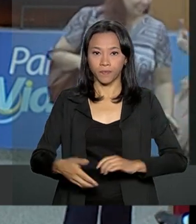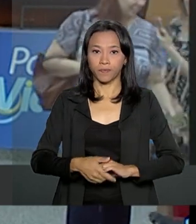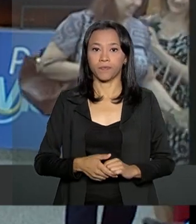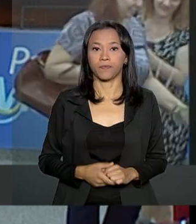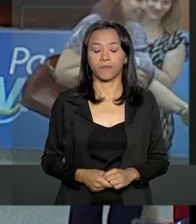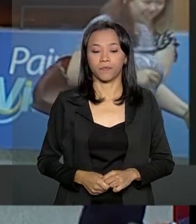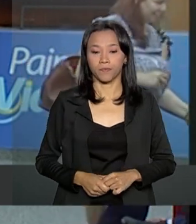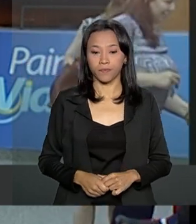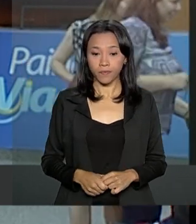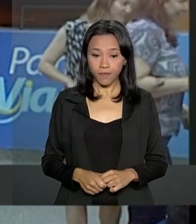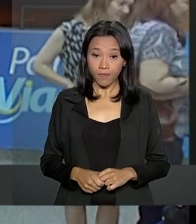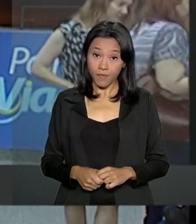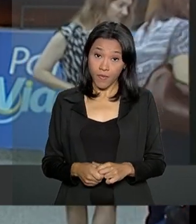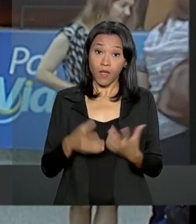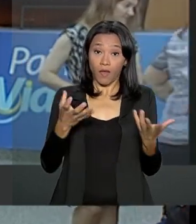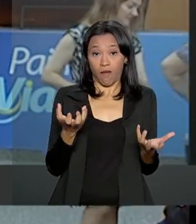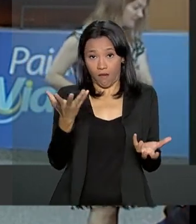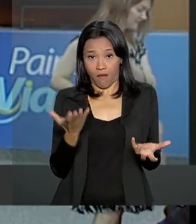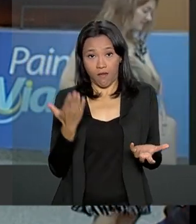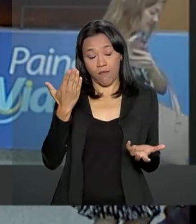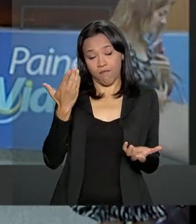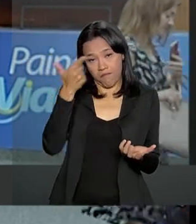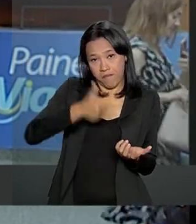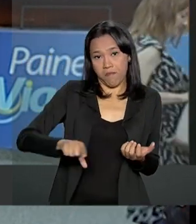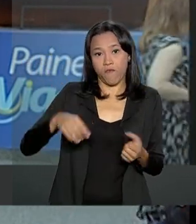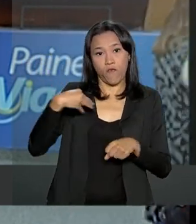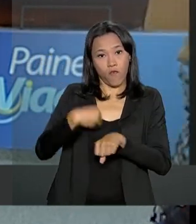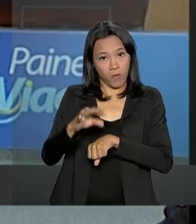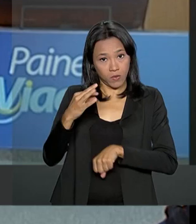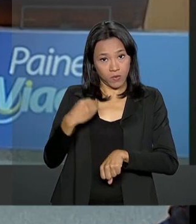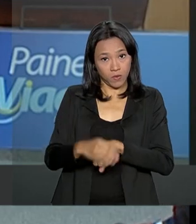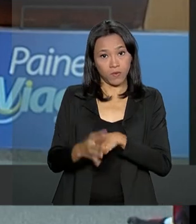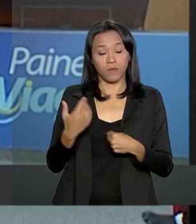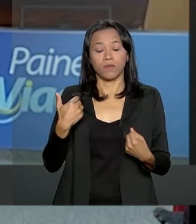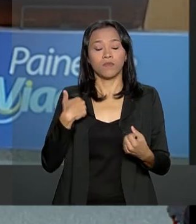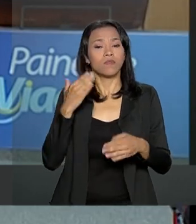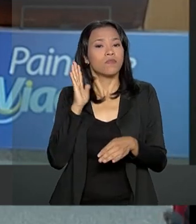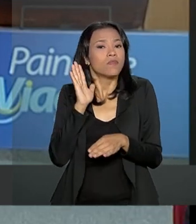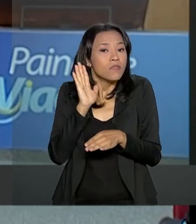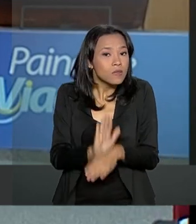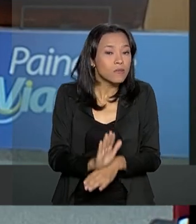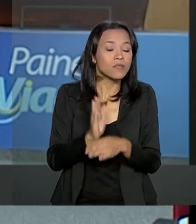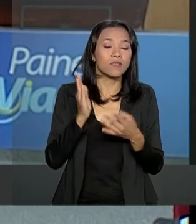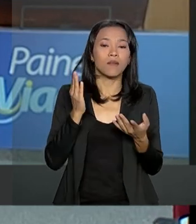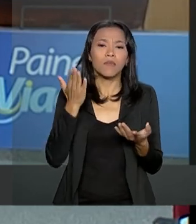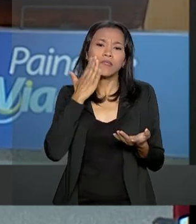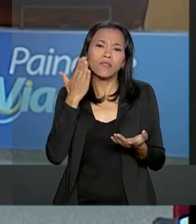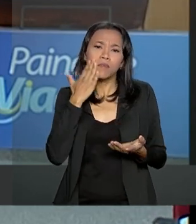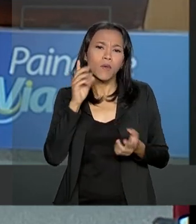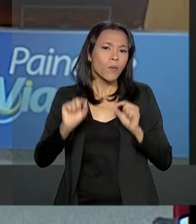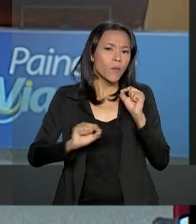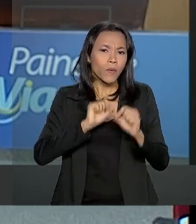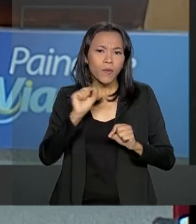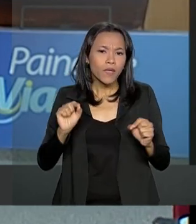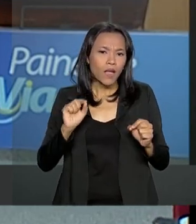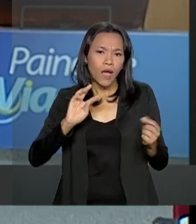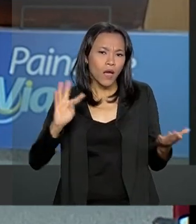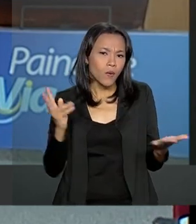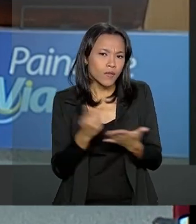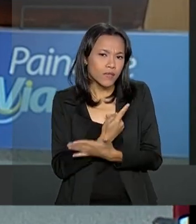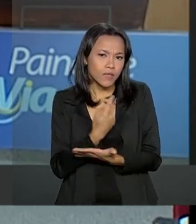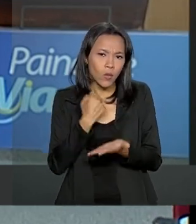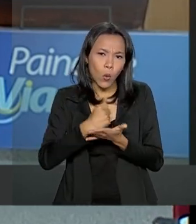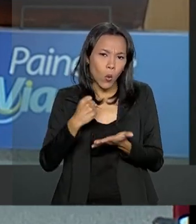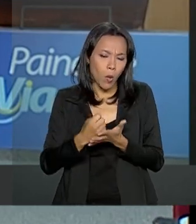gov.br portanto quem quiser informações é ajudar no controle e na transparência pública é só acessar este